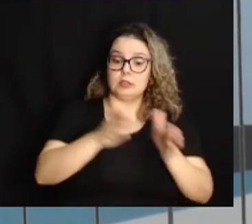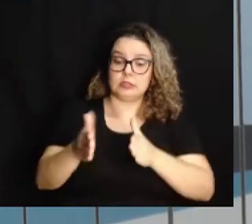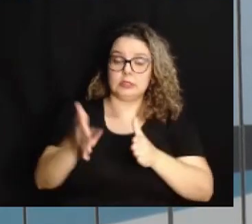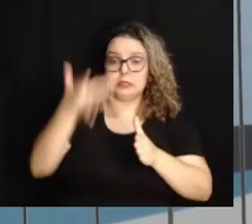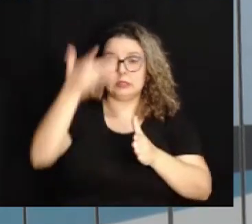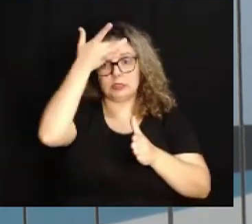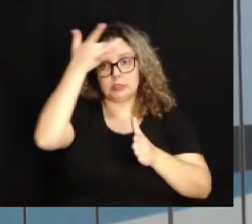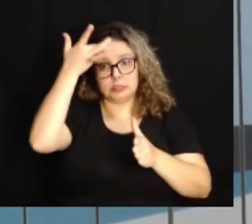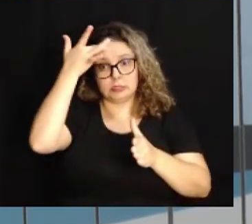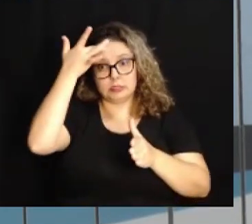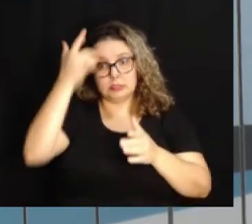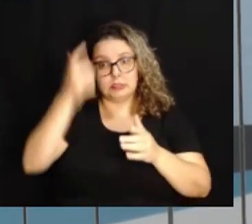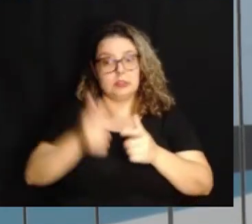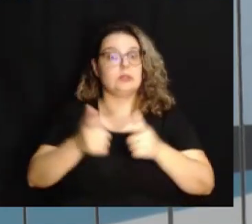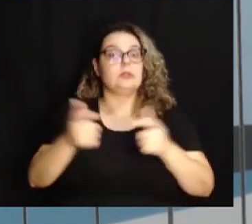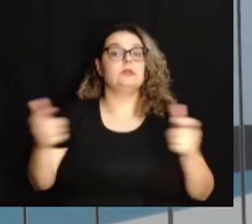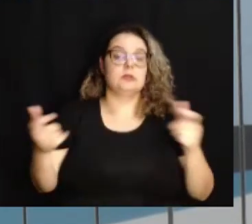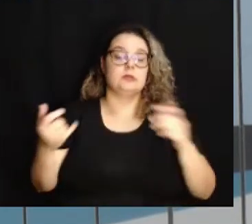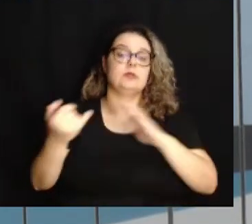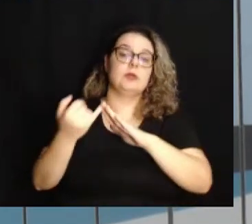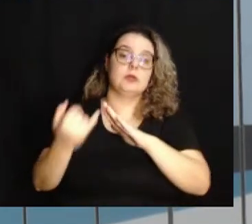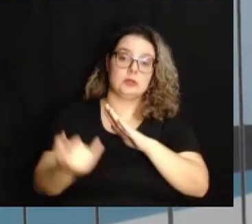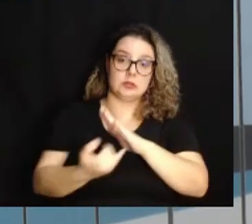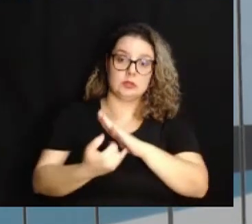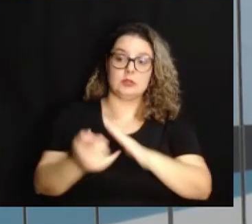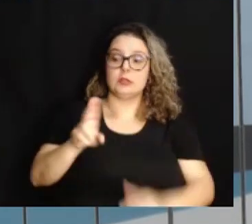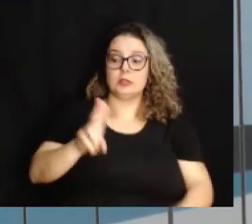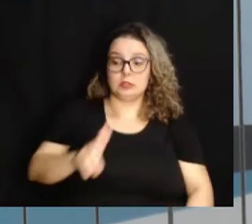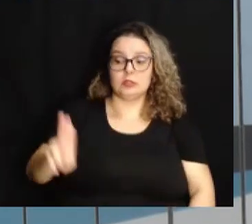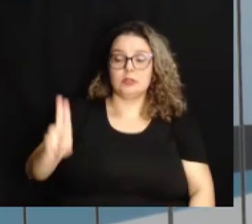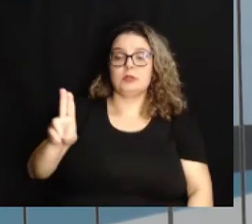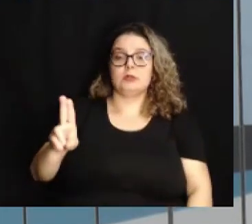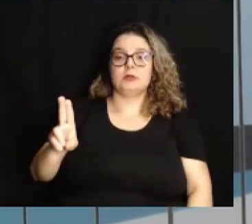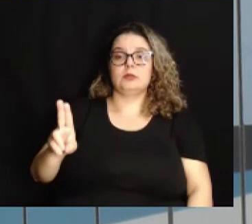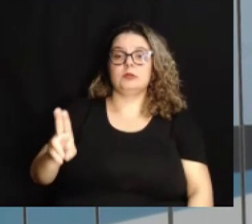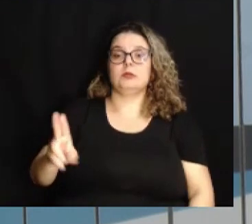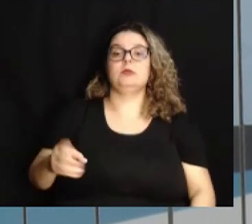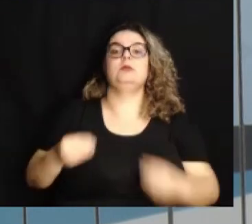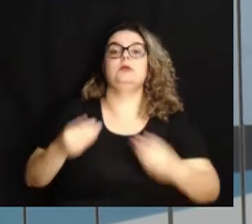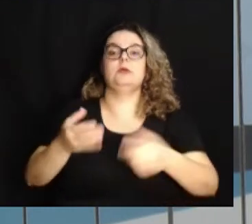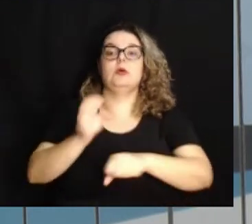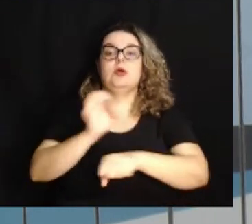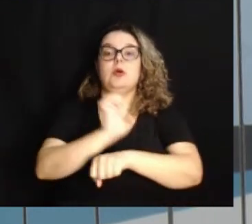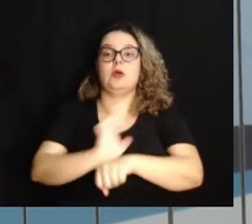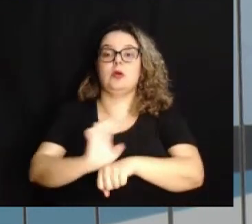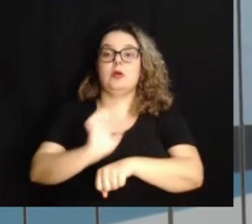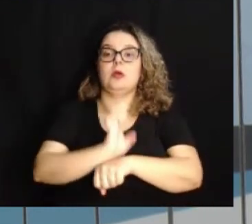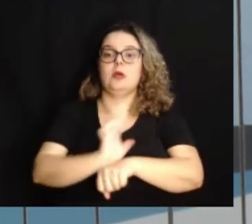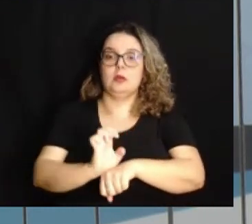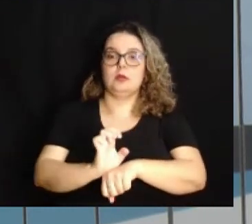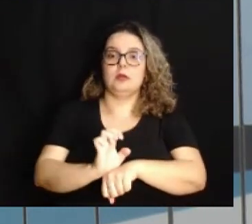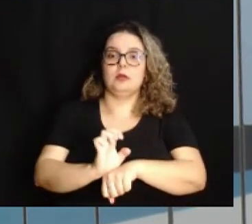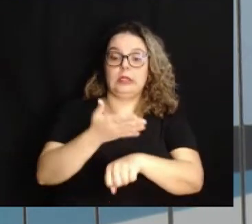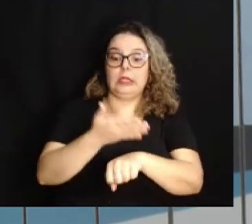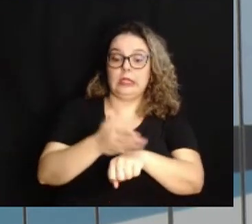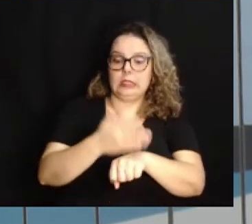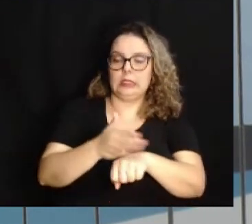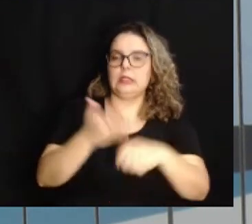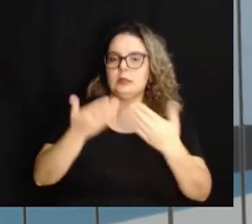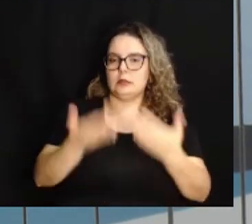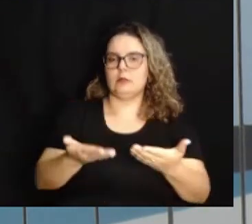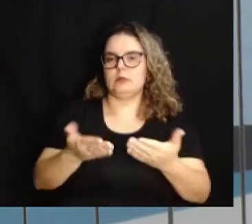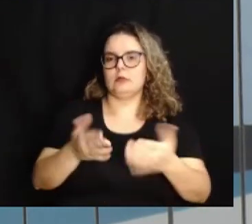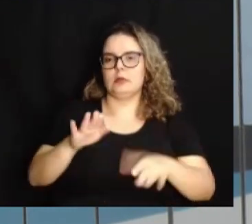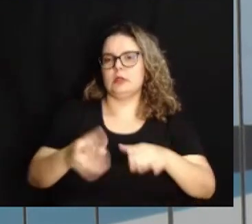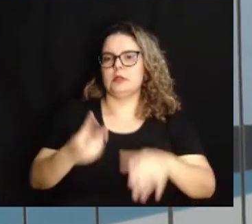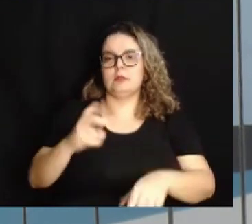maiores instituições, nas universidades, serem colocadas como estágio, algo que você treina para aquilo, e às vezes 20 minutos, 30